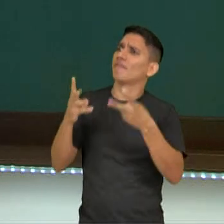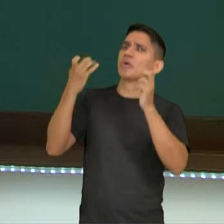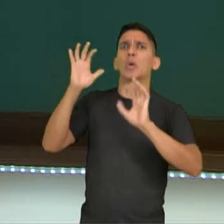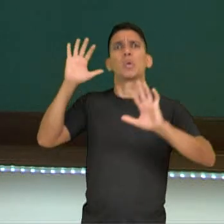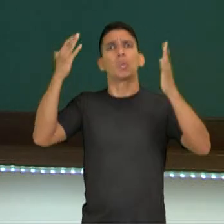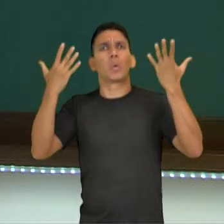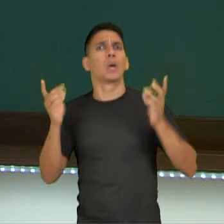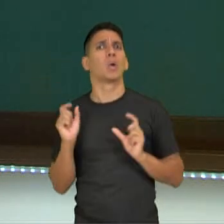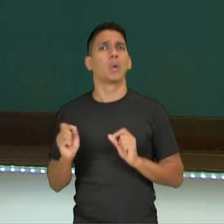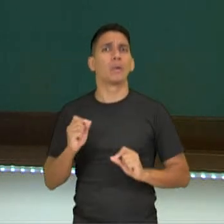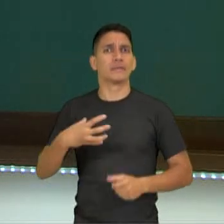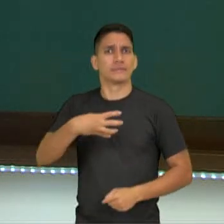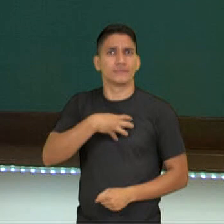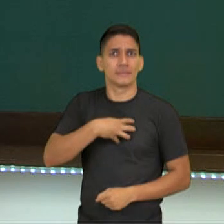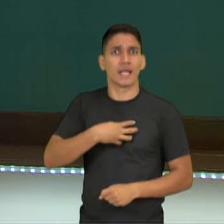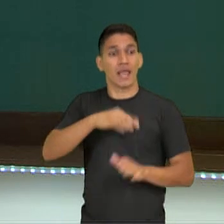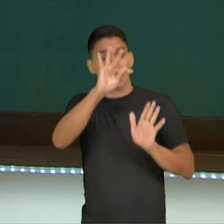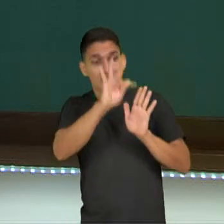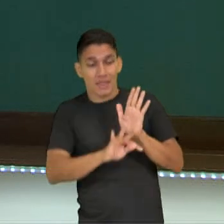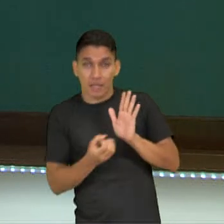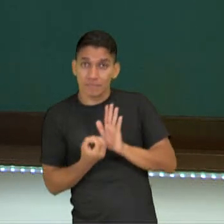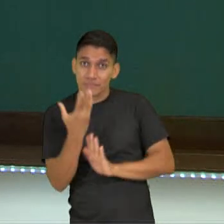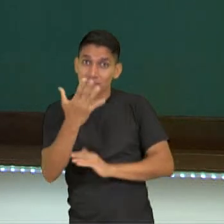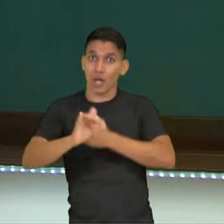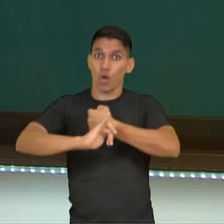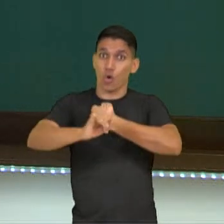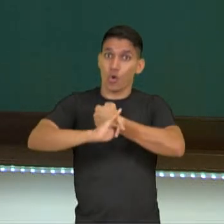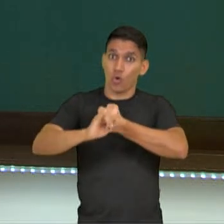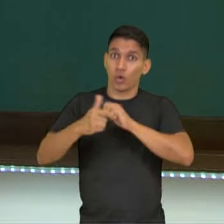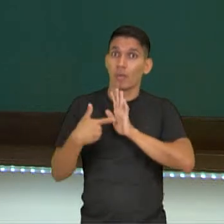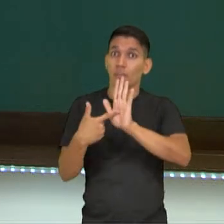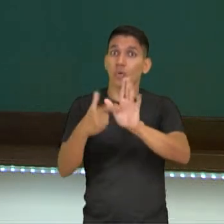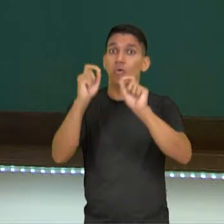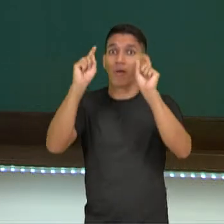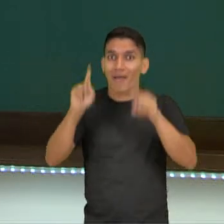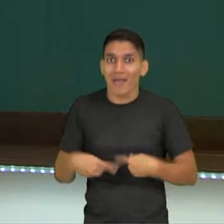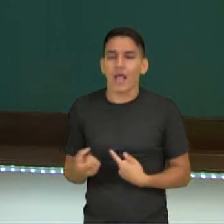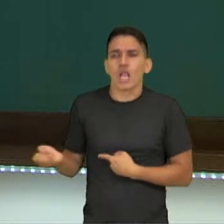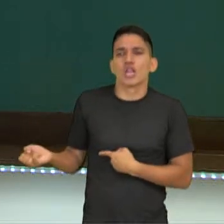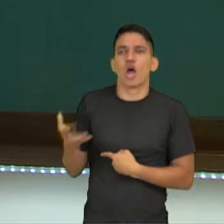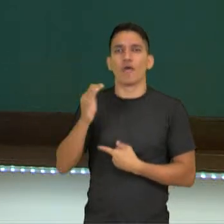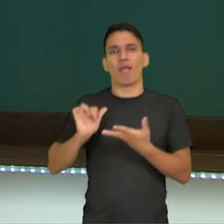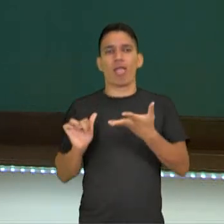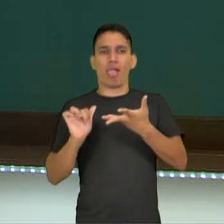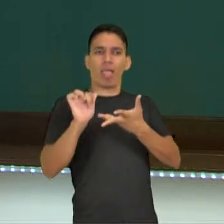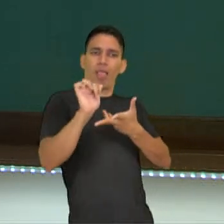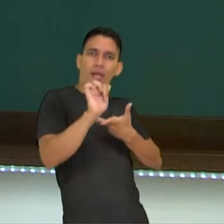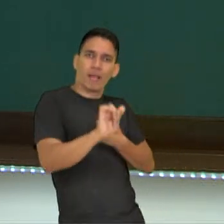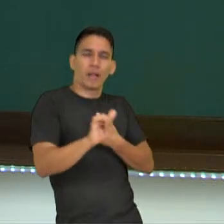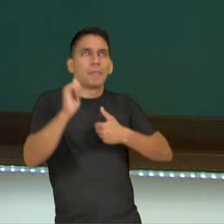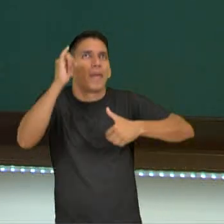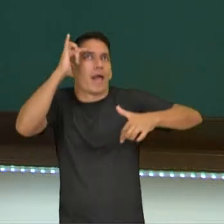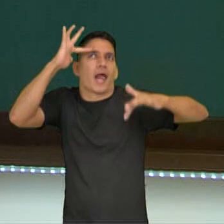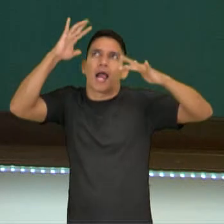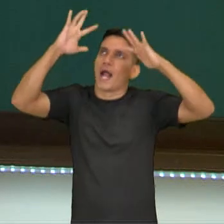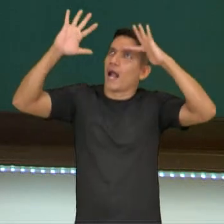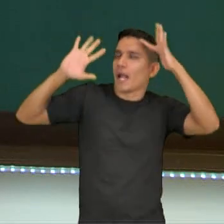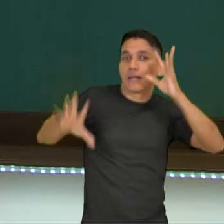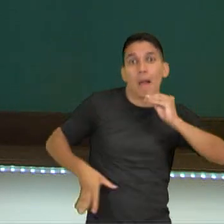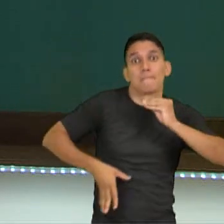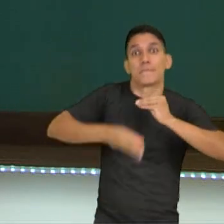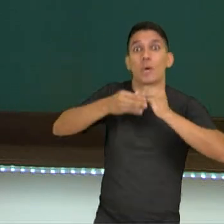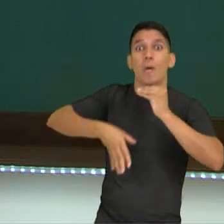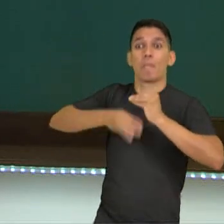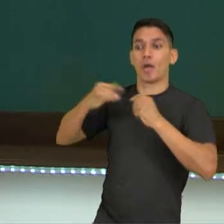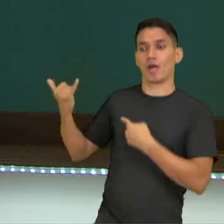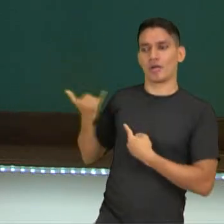esse texto transformado em crônica, ele traz ali novos elementos fantasiosos, fictícios.